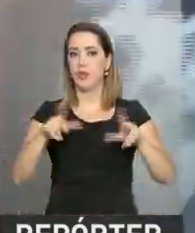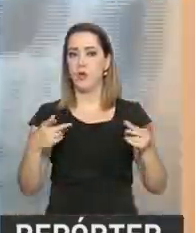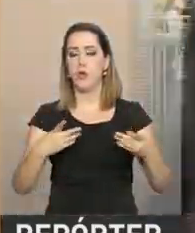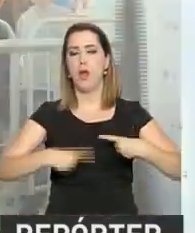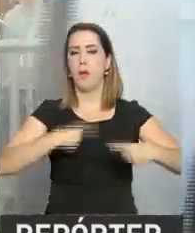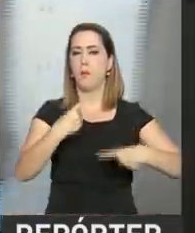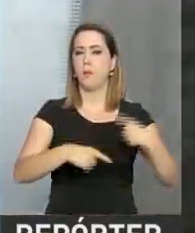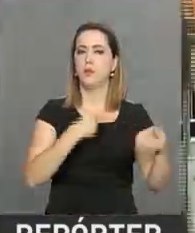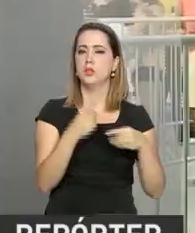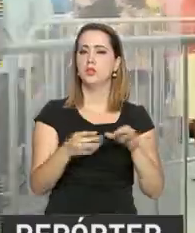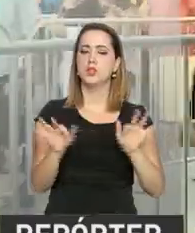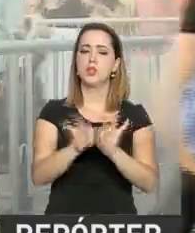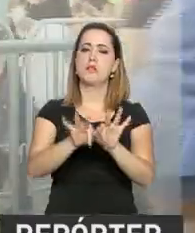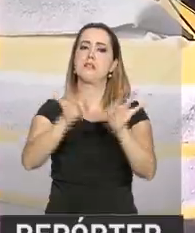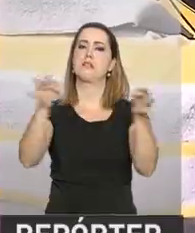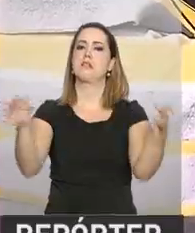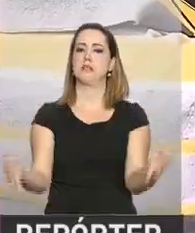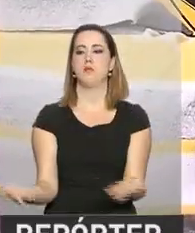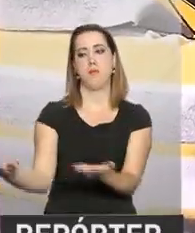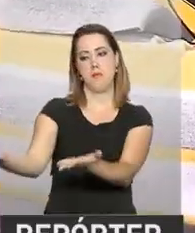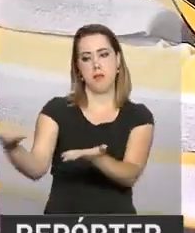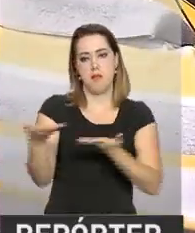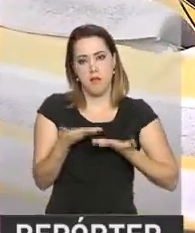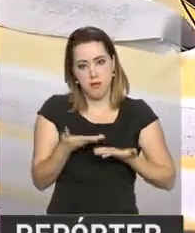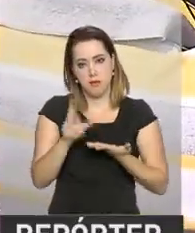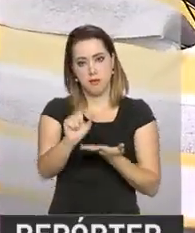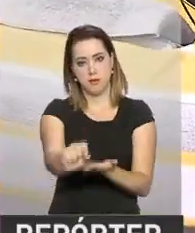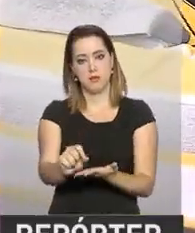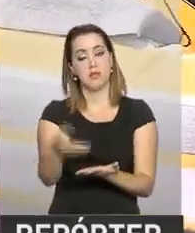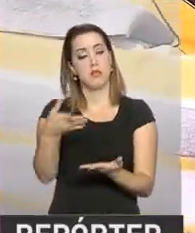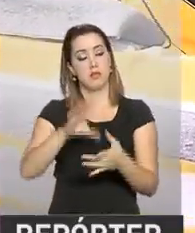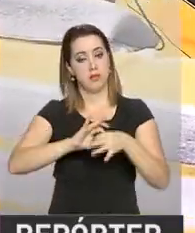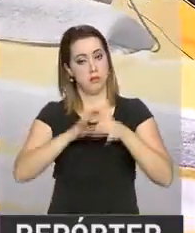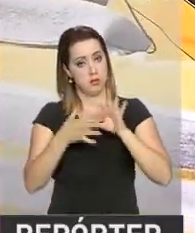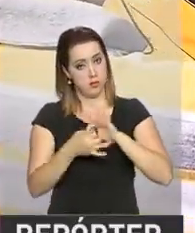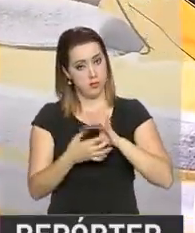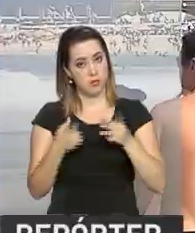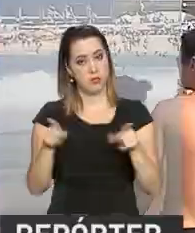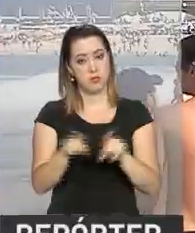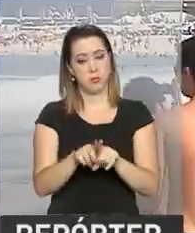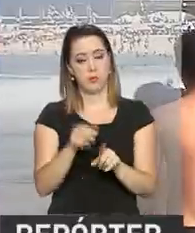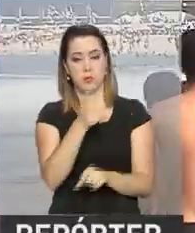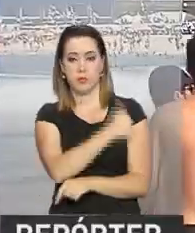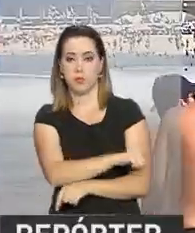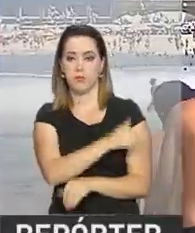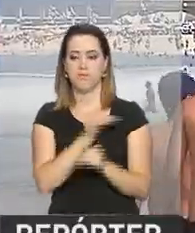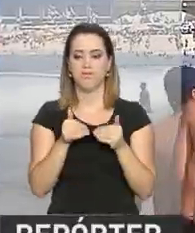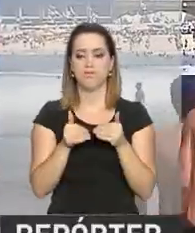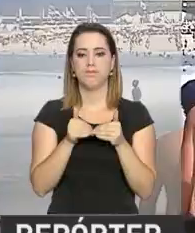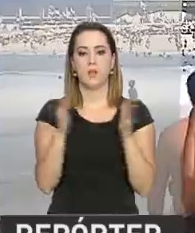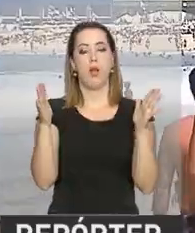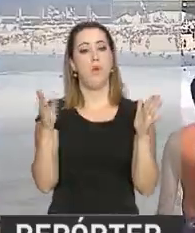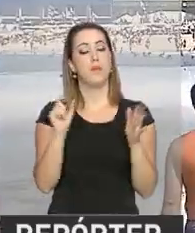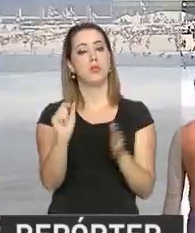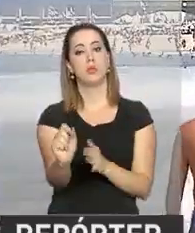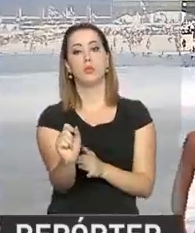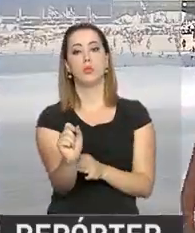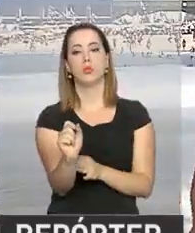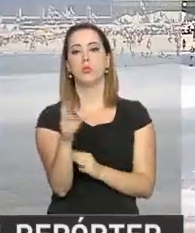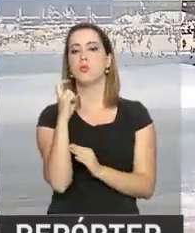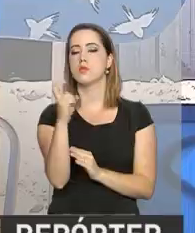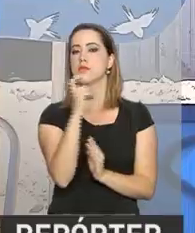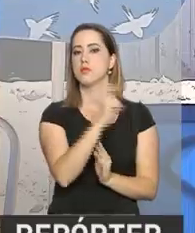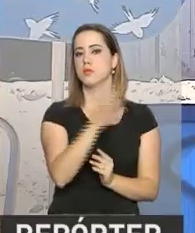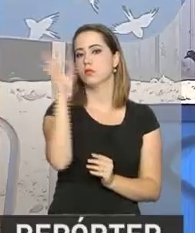isenção de vistos adotada no período da olimpíada e paralimpíada do Rio aumentou em mais de